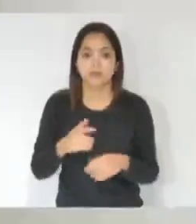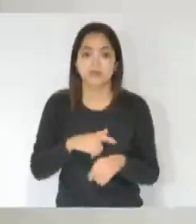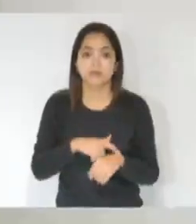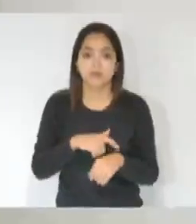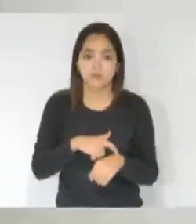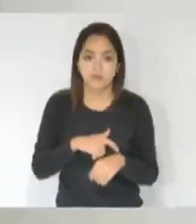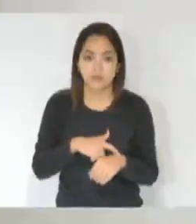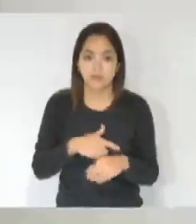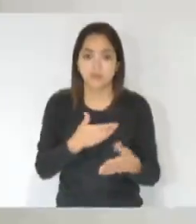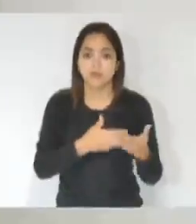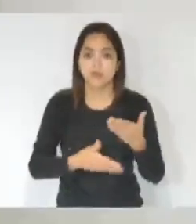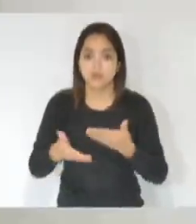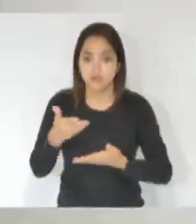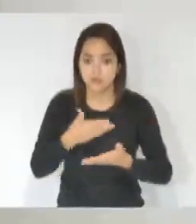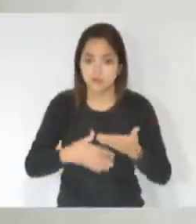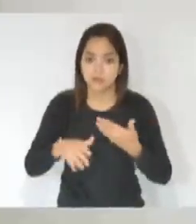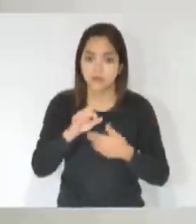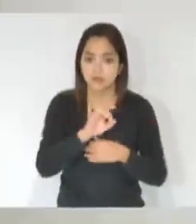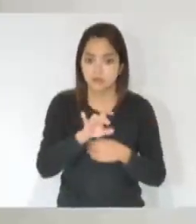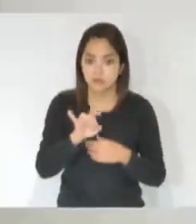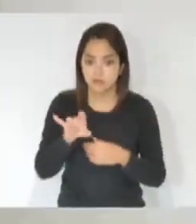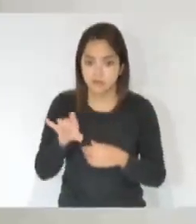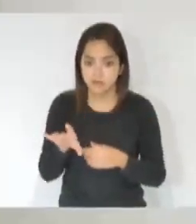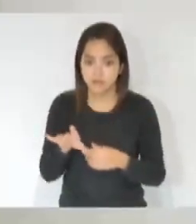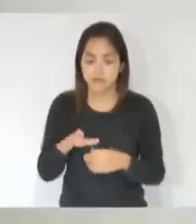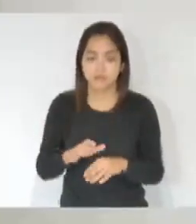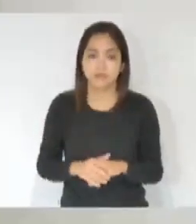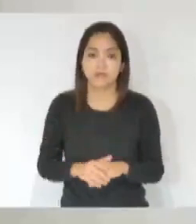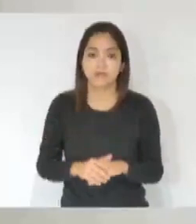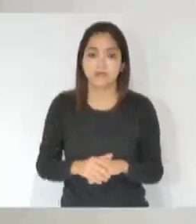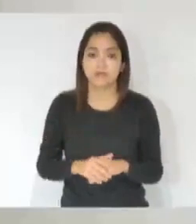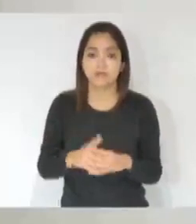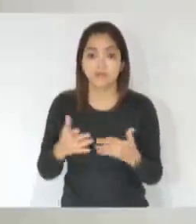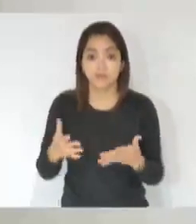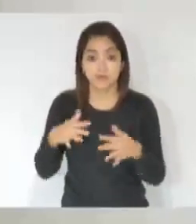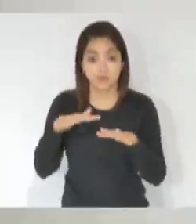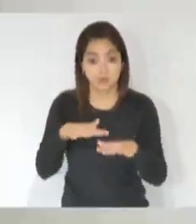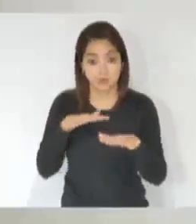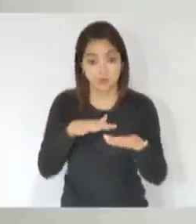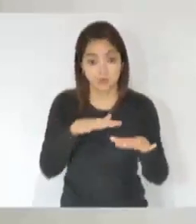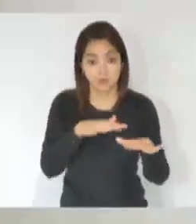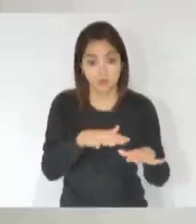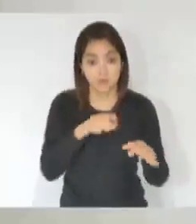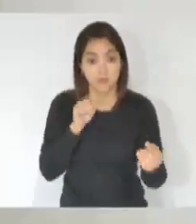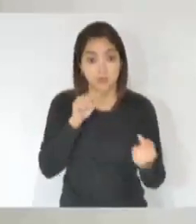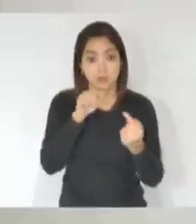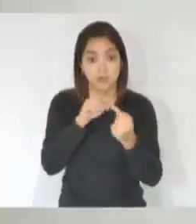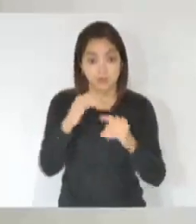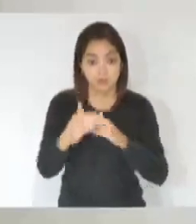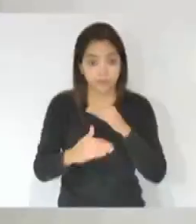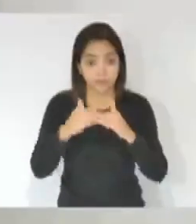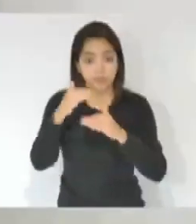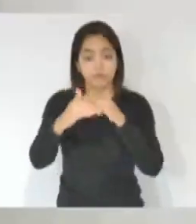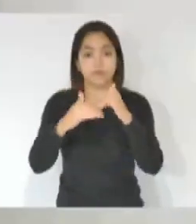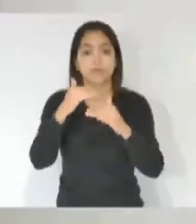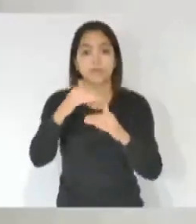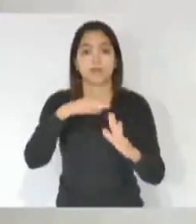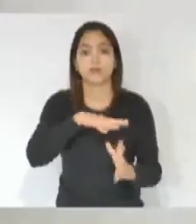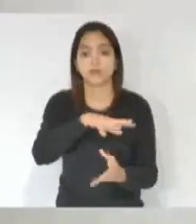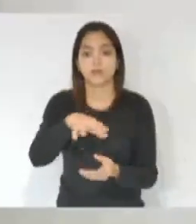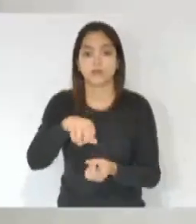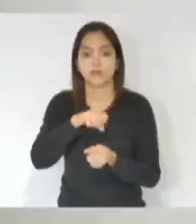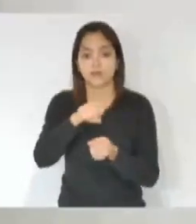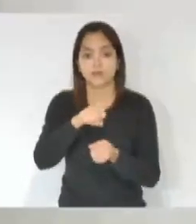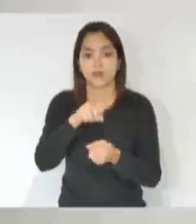poder compartilhar com cada um de vocês sobre o movimento pelos Objetivos de Desenvolvimento Sustentável da ONU em